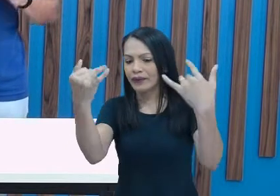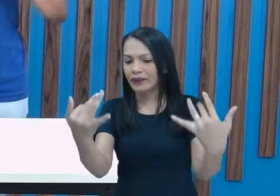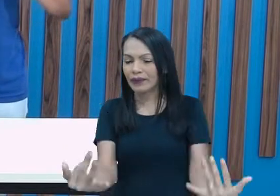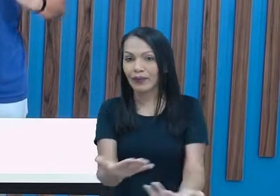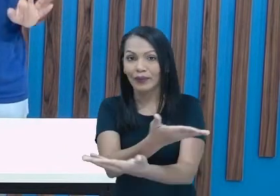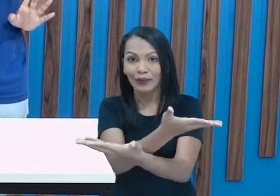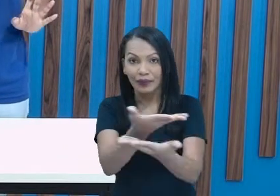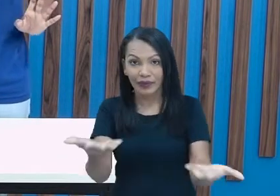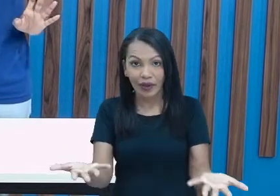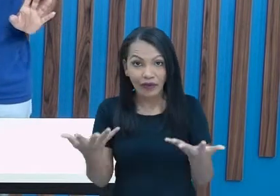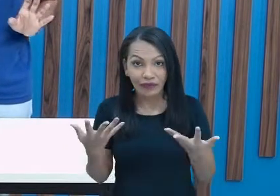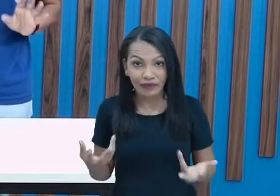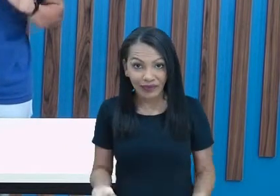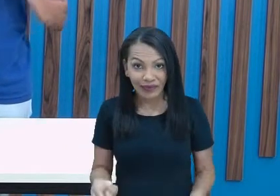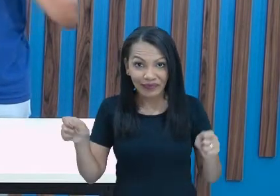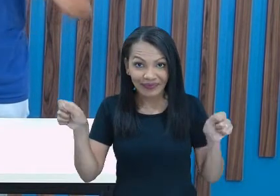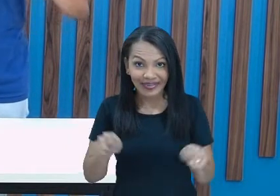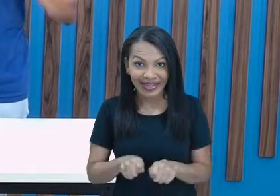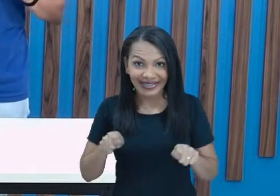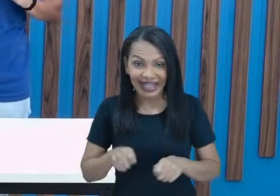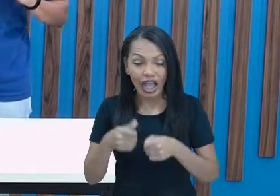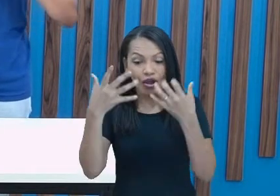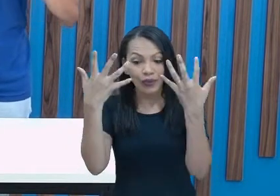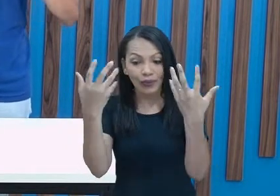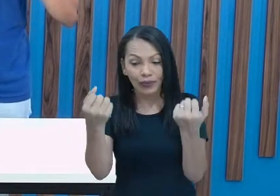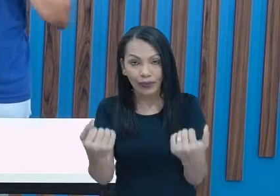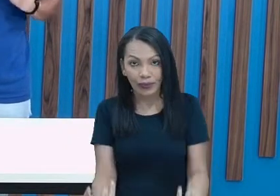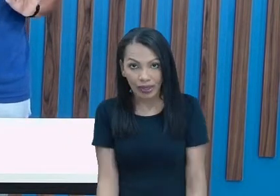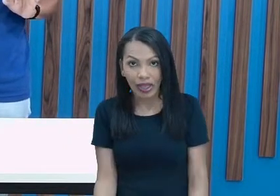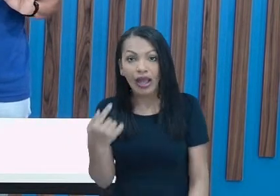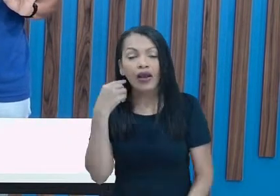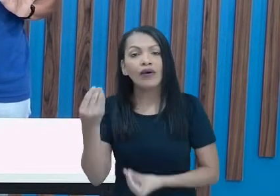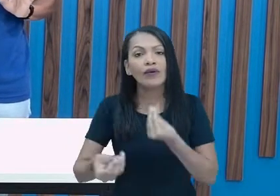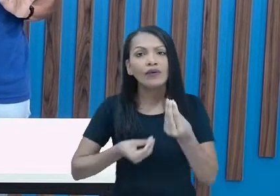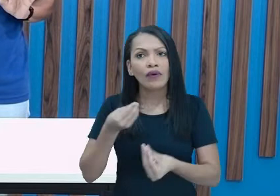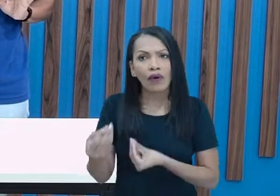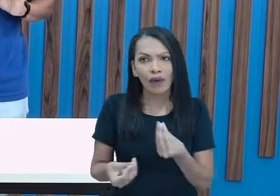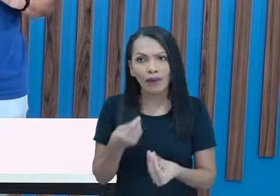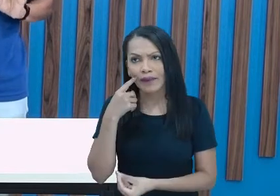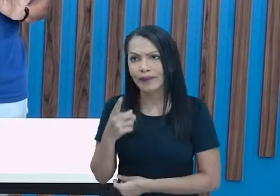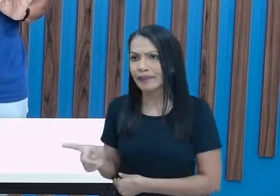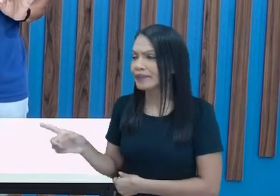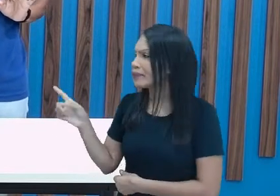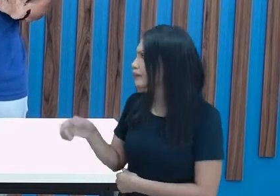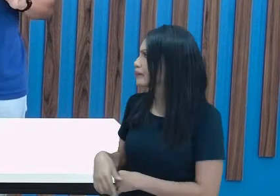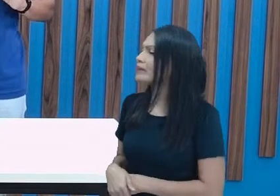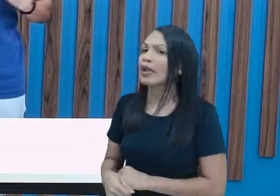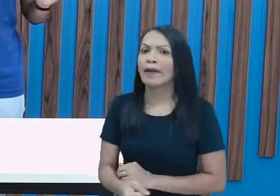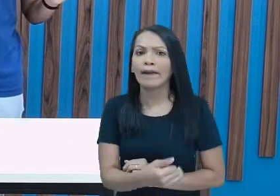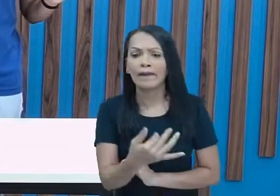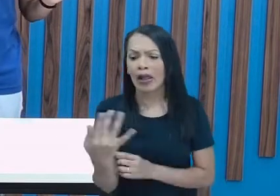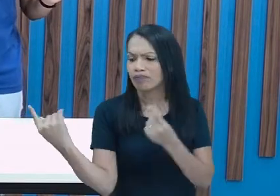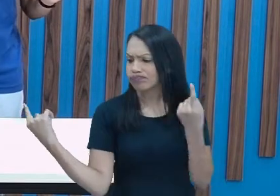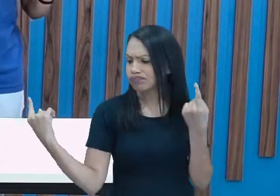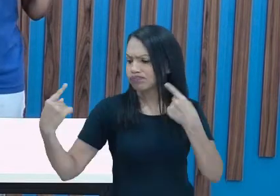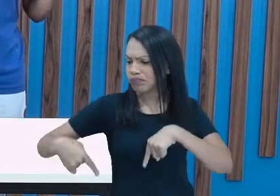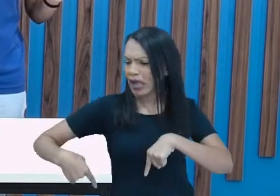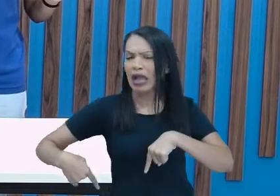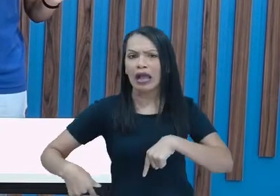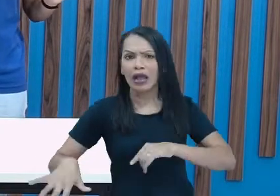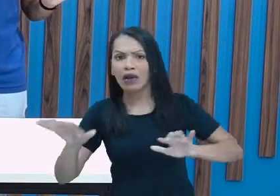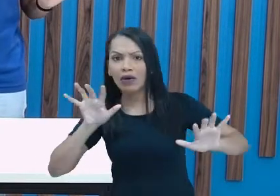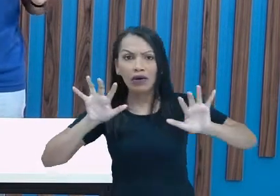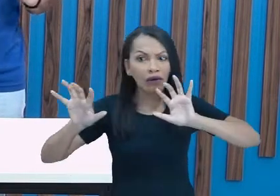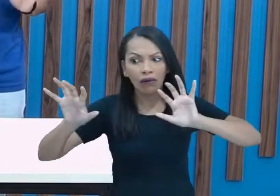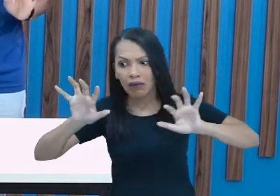mesmo. Que tal a gente fazer esse processo da contagem apostando com o monstro? Já parou para pensar? Como assim, professora? Apostando